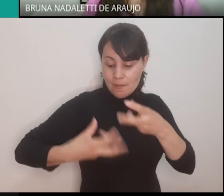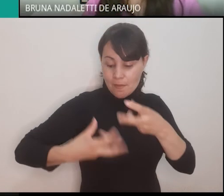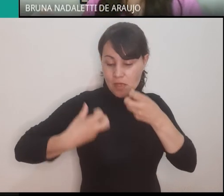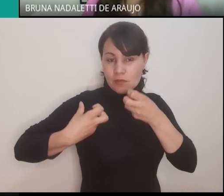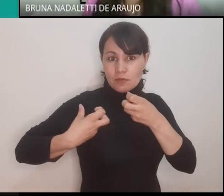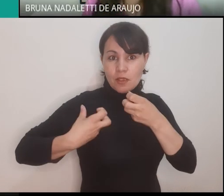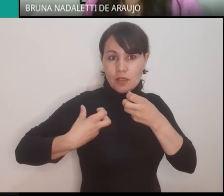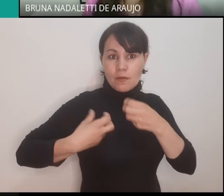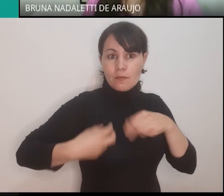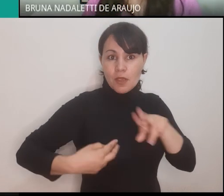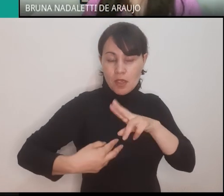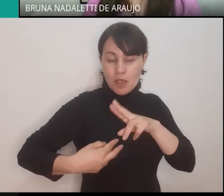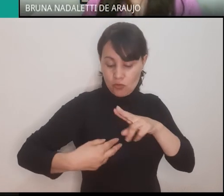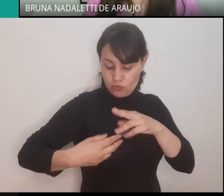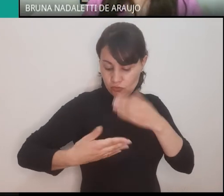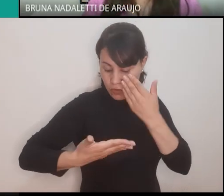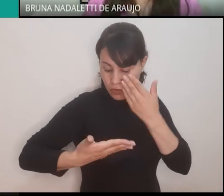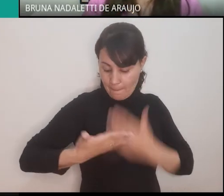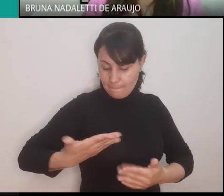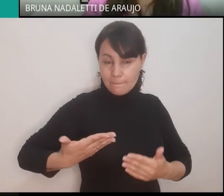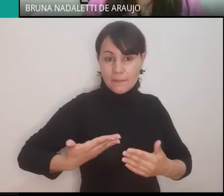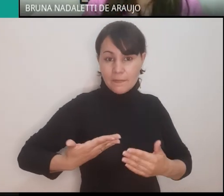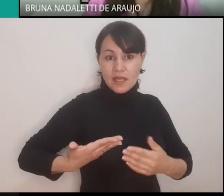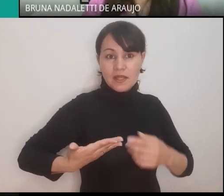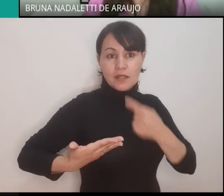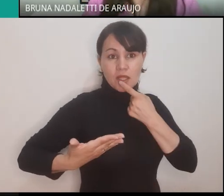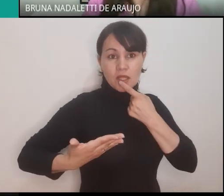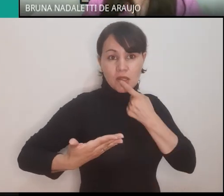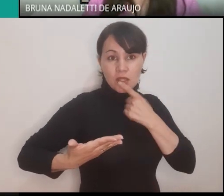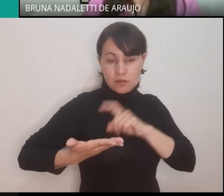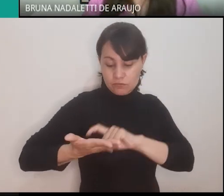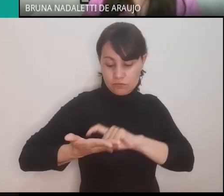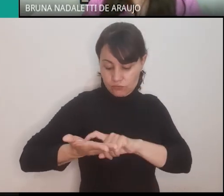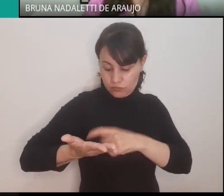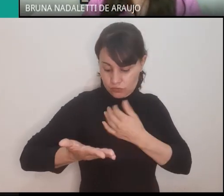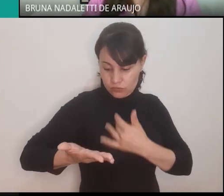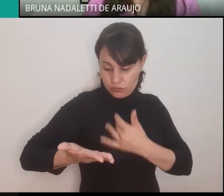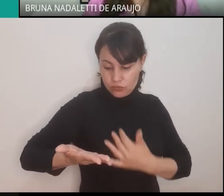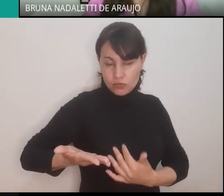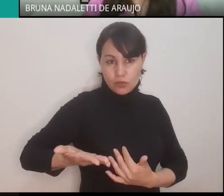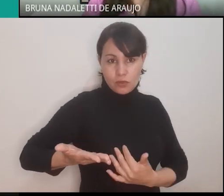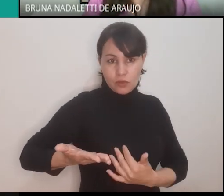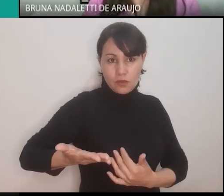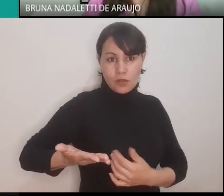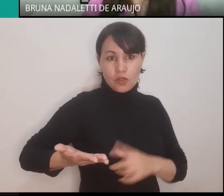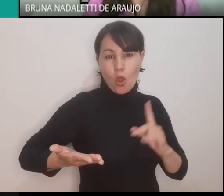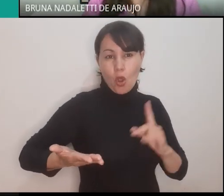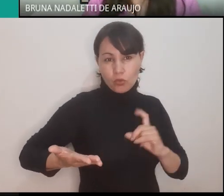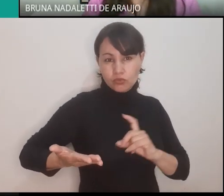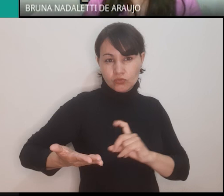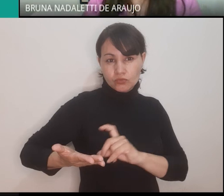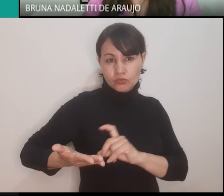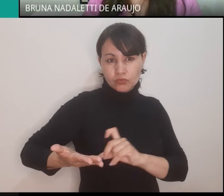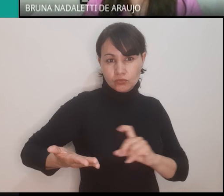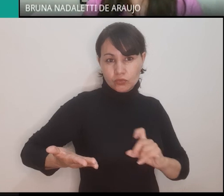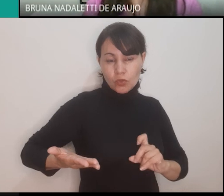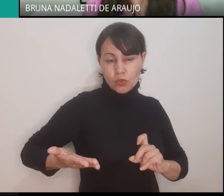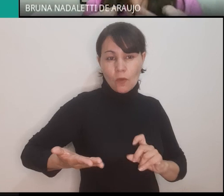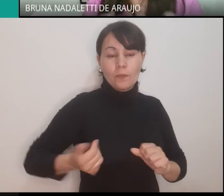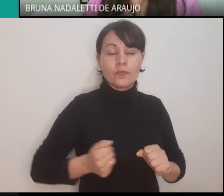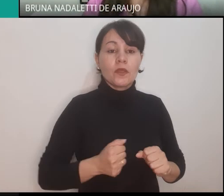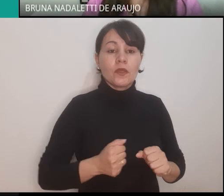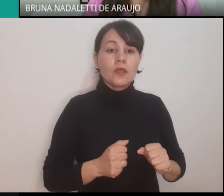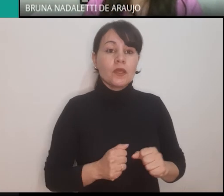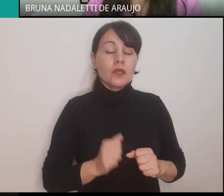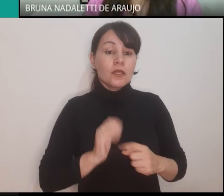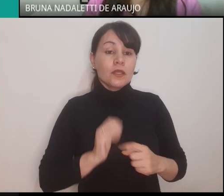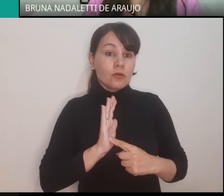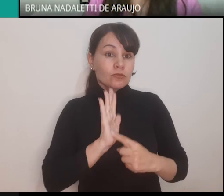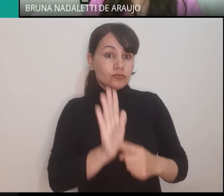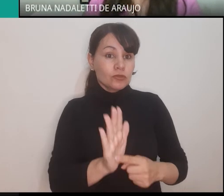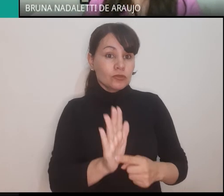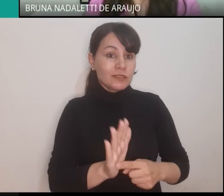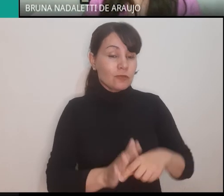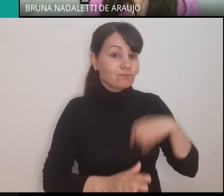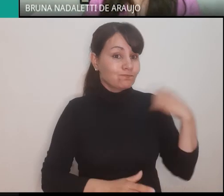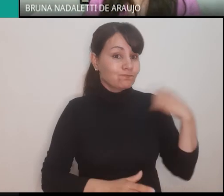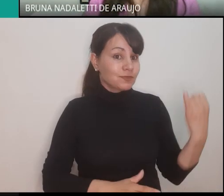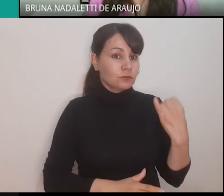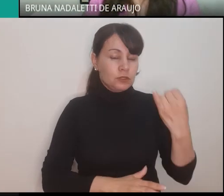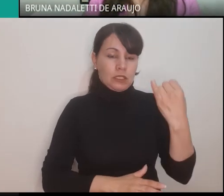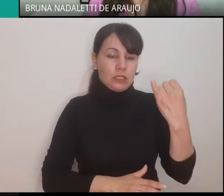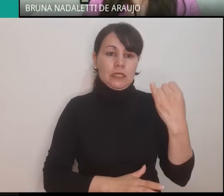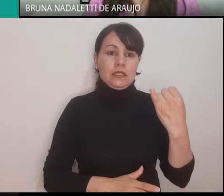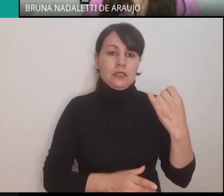da ausência ou da presença de sinais flogísticos, então é uma indicação fortíssima.